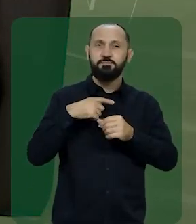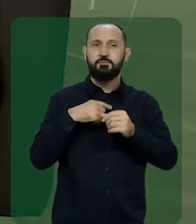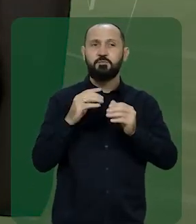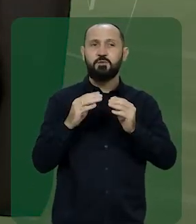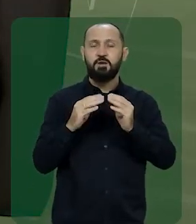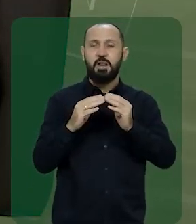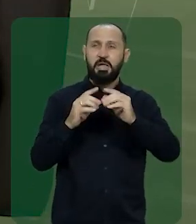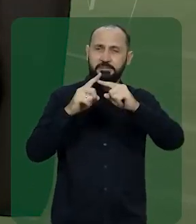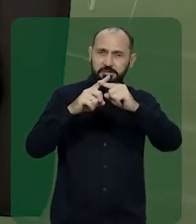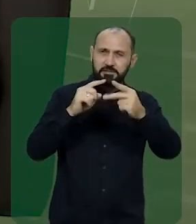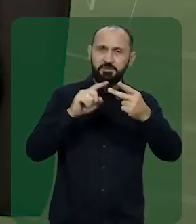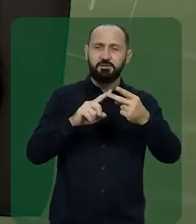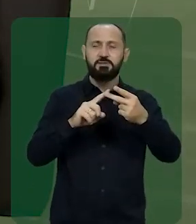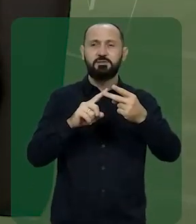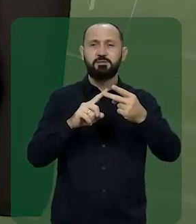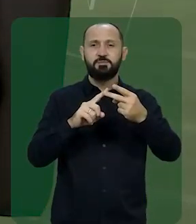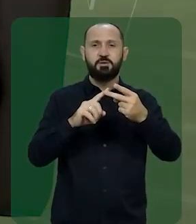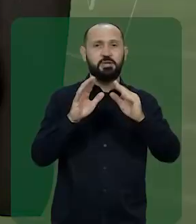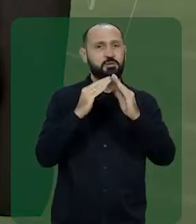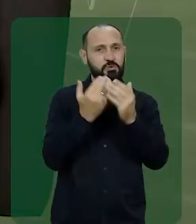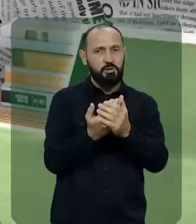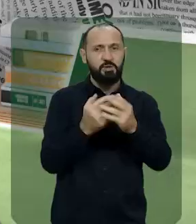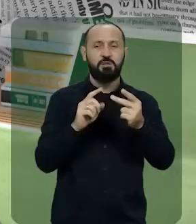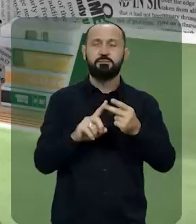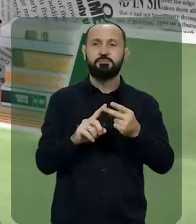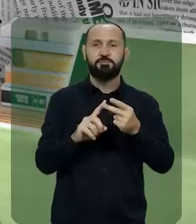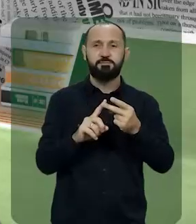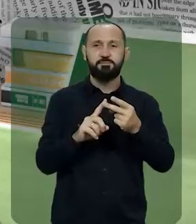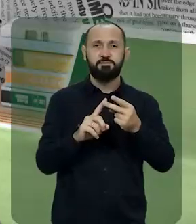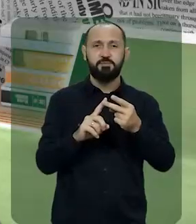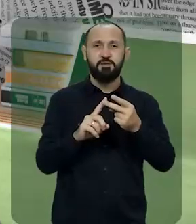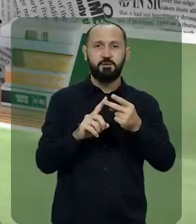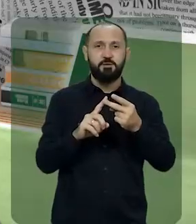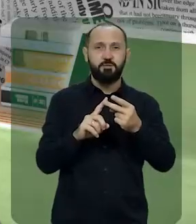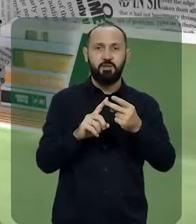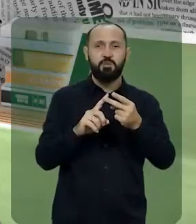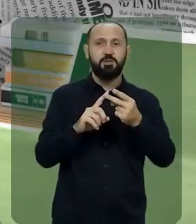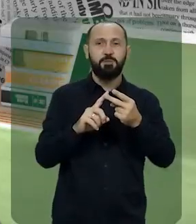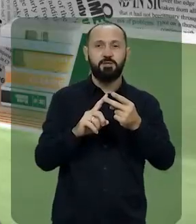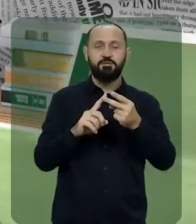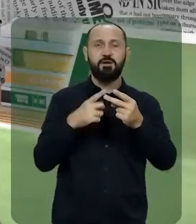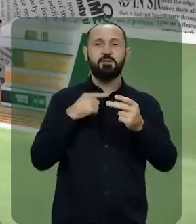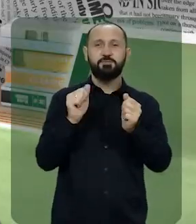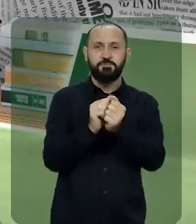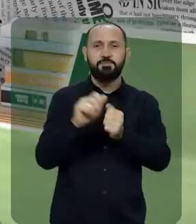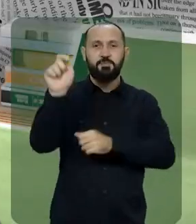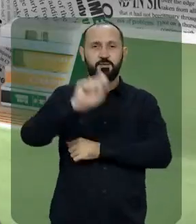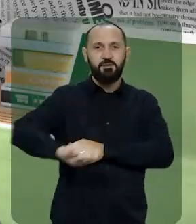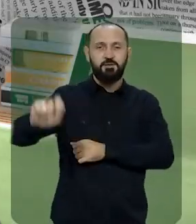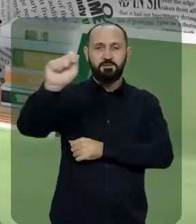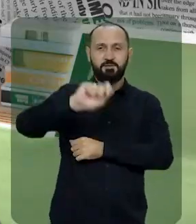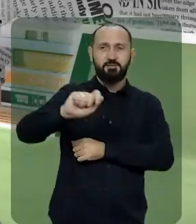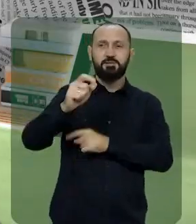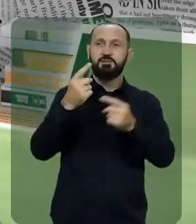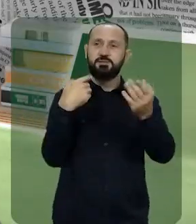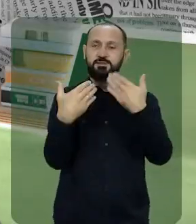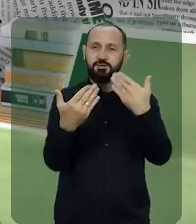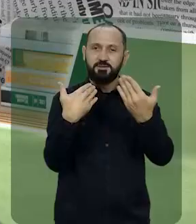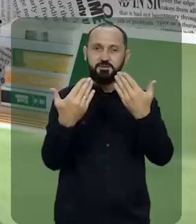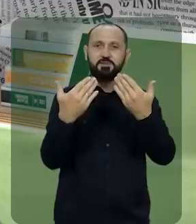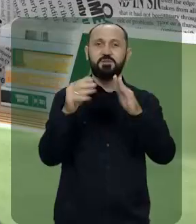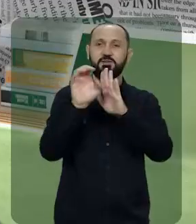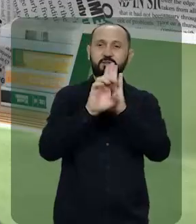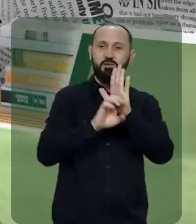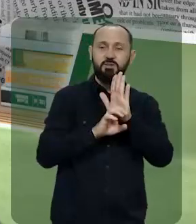importante. E quem tiver a oportunidade de proporcionar aos seus grupos, aos seus meios, lá na igreja,